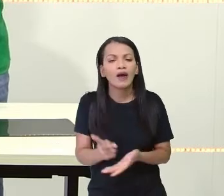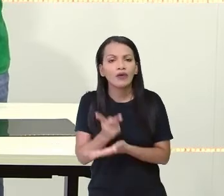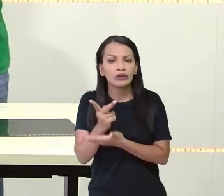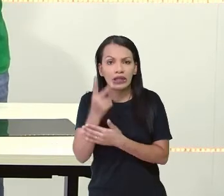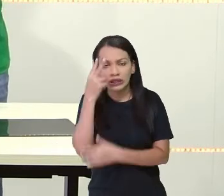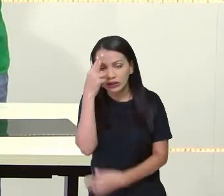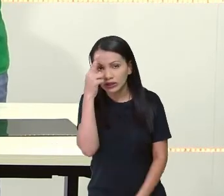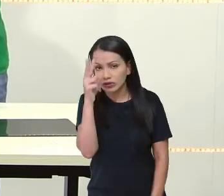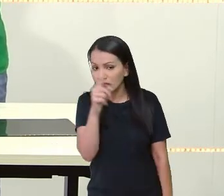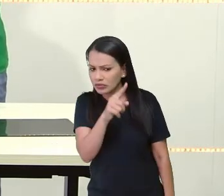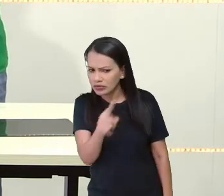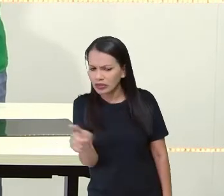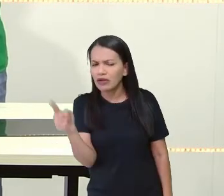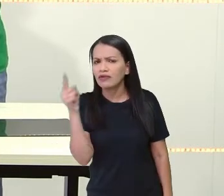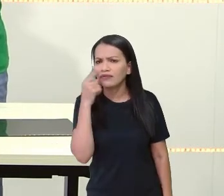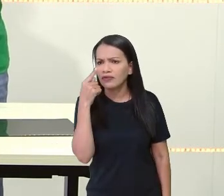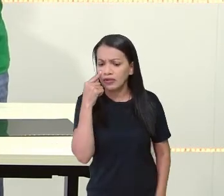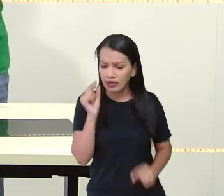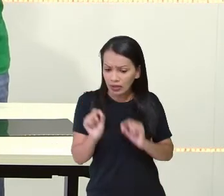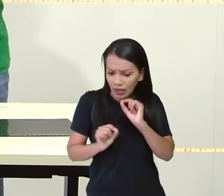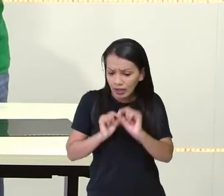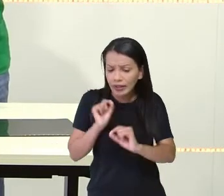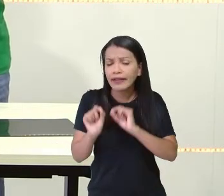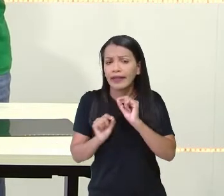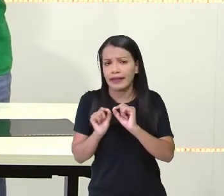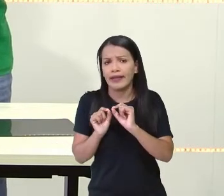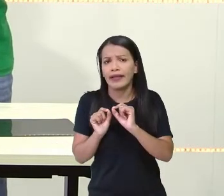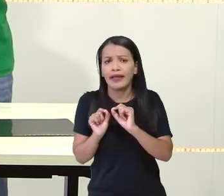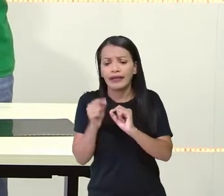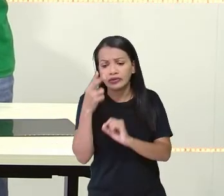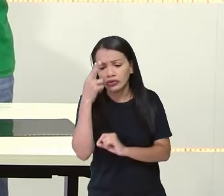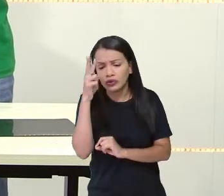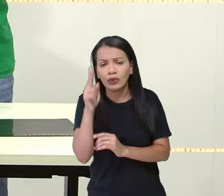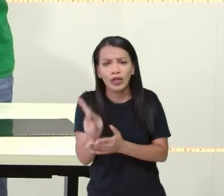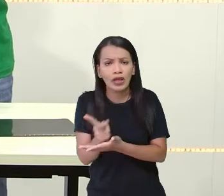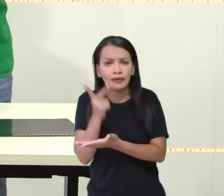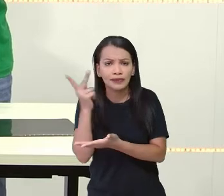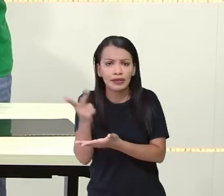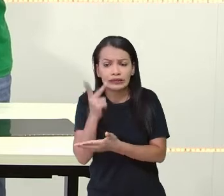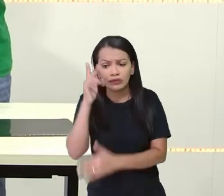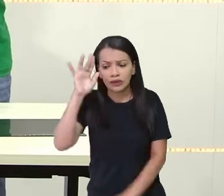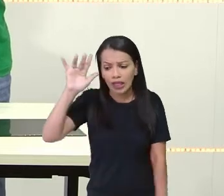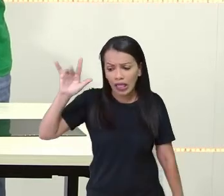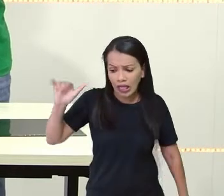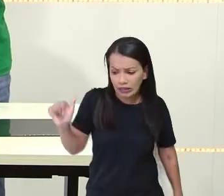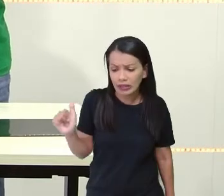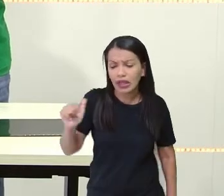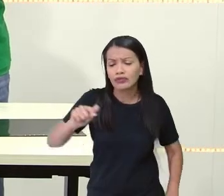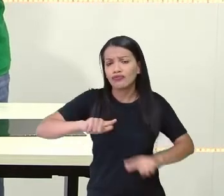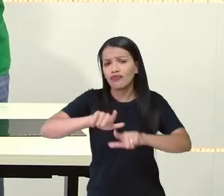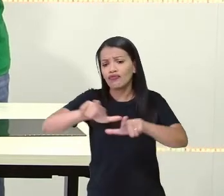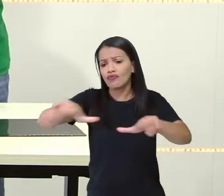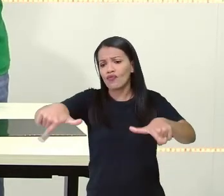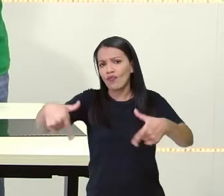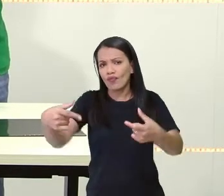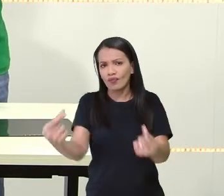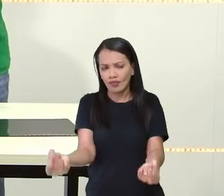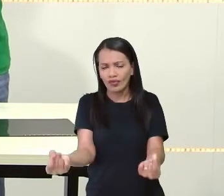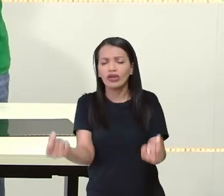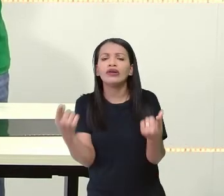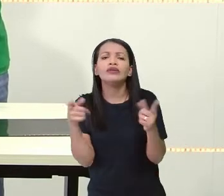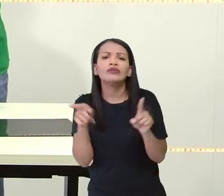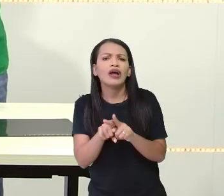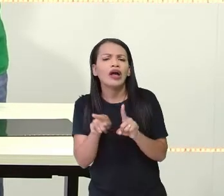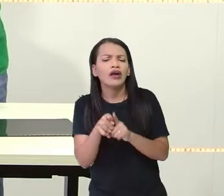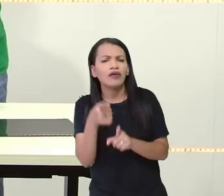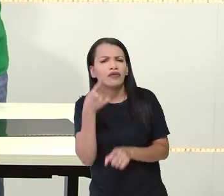d'Angola, você vai verificar que essa história aconteceu na África, tá? No deserto. Aí você